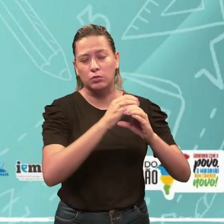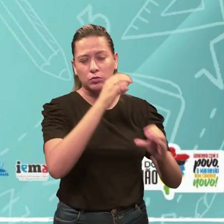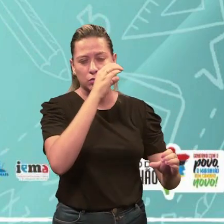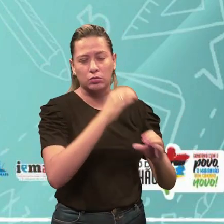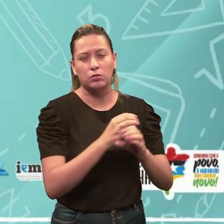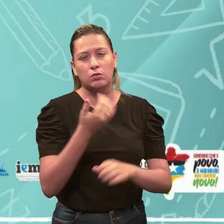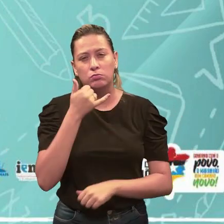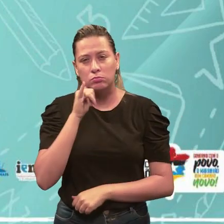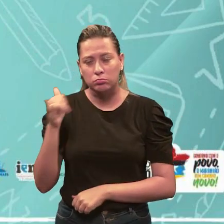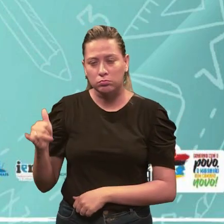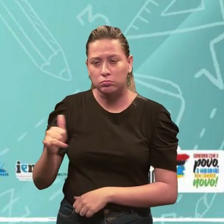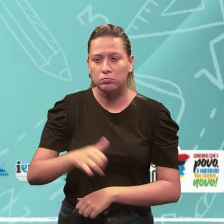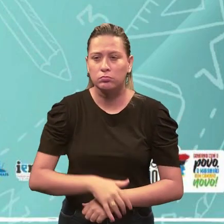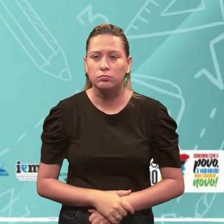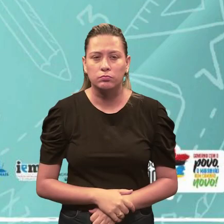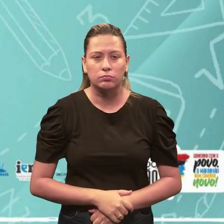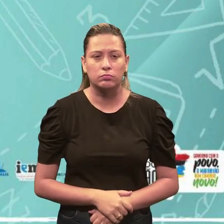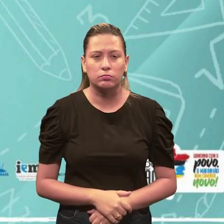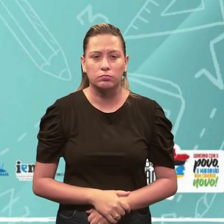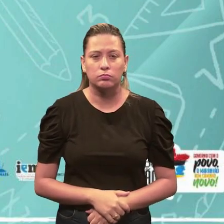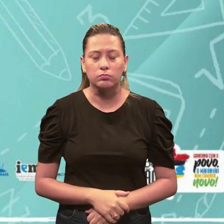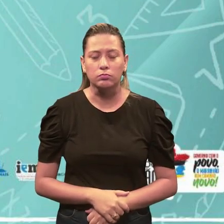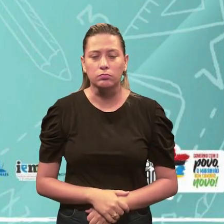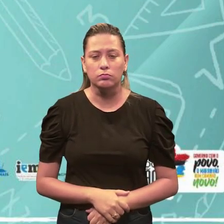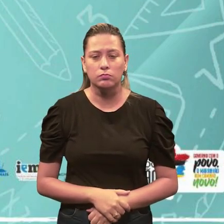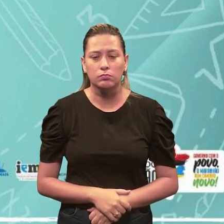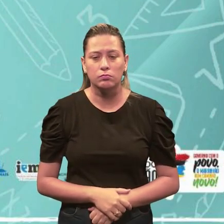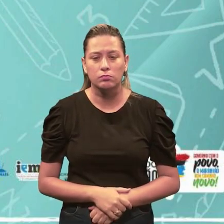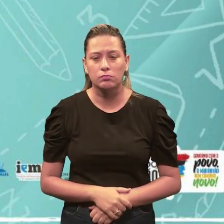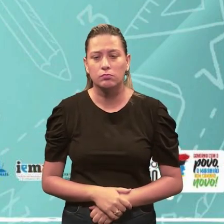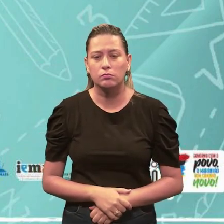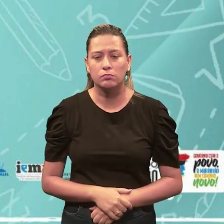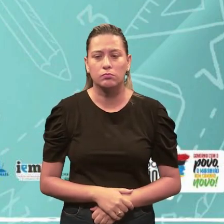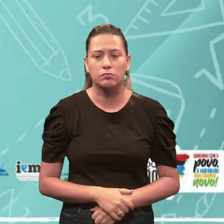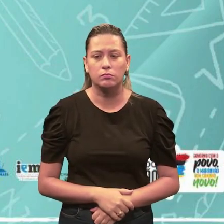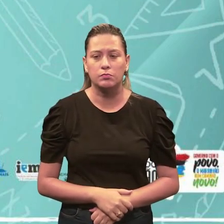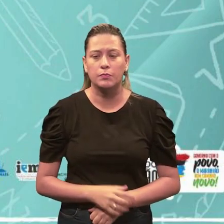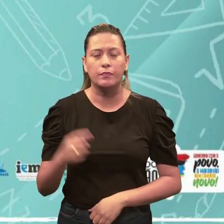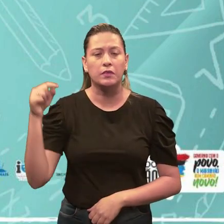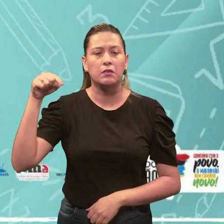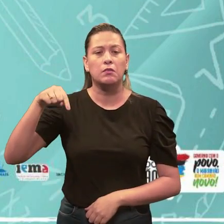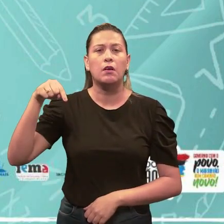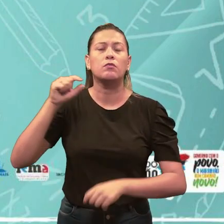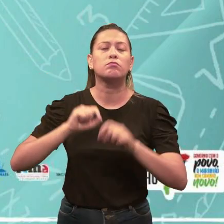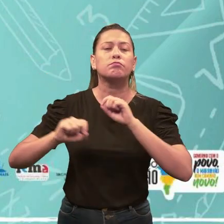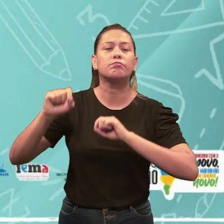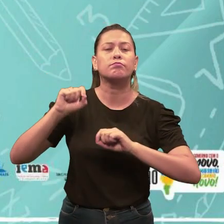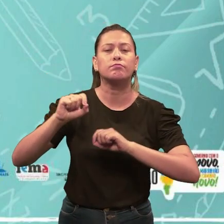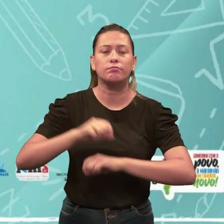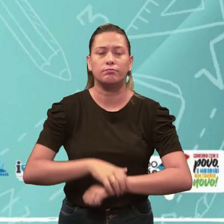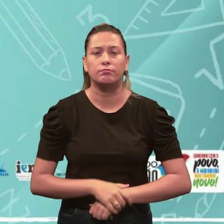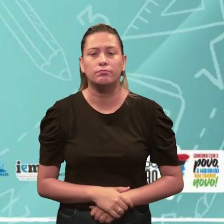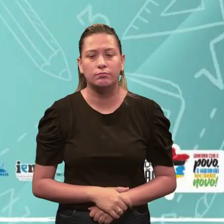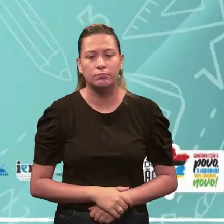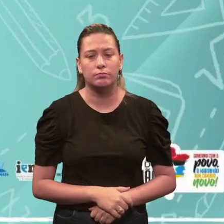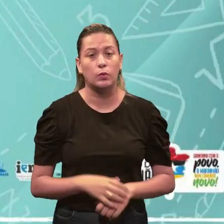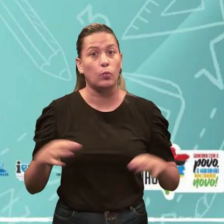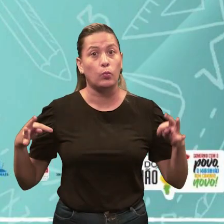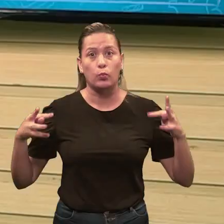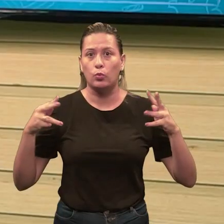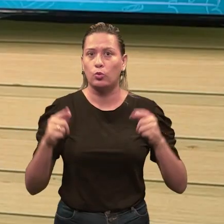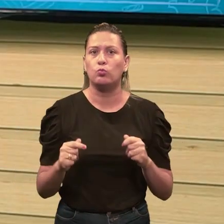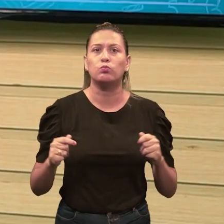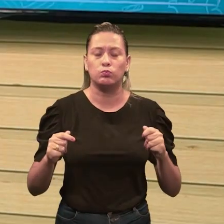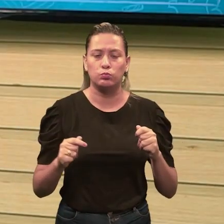aí, eletroeletrônico, né? Então, o que ele vai fazer? O que contém aqui exatamente,